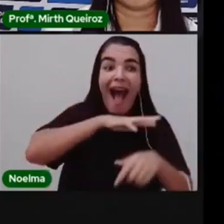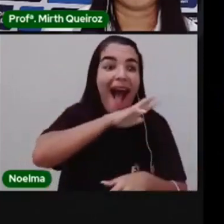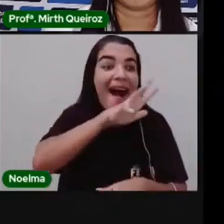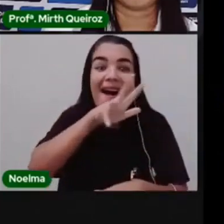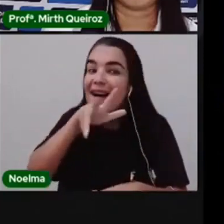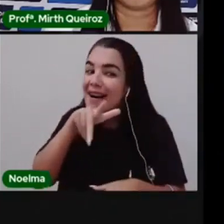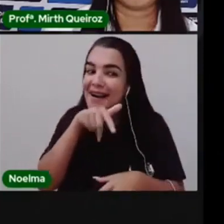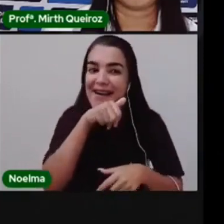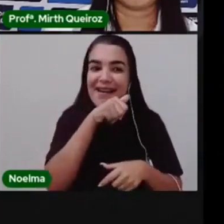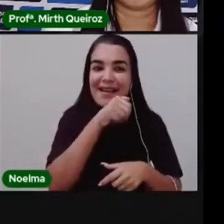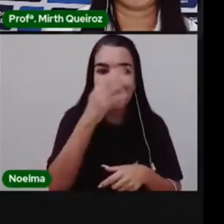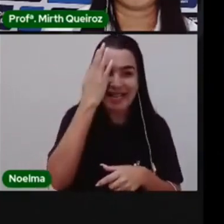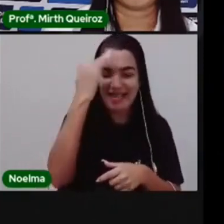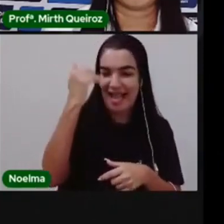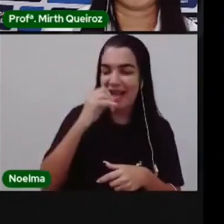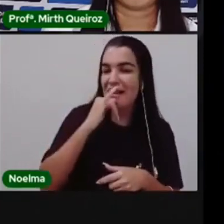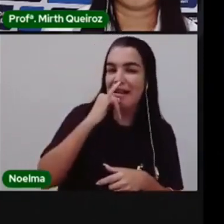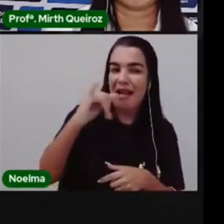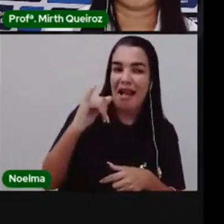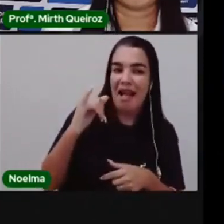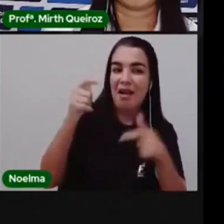animal e notícia